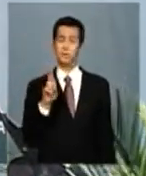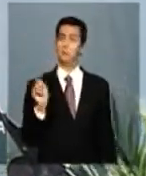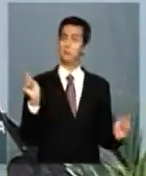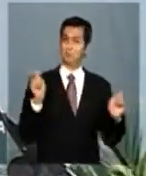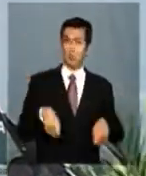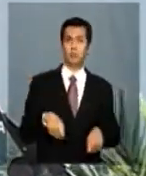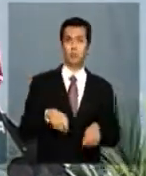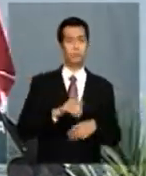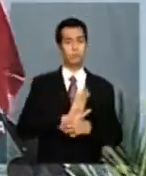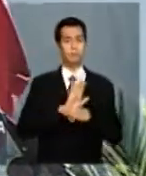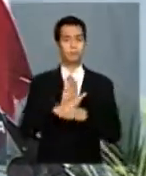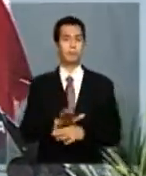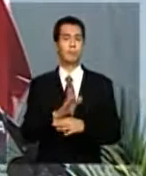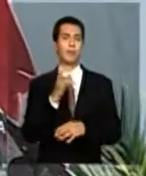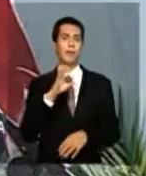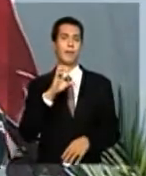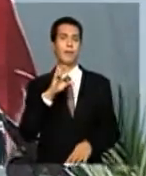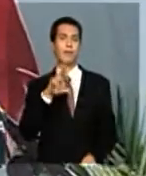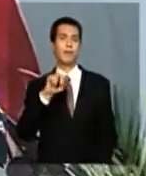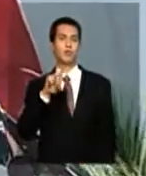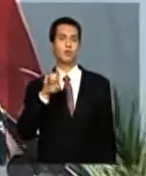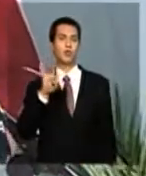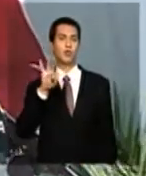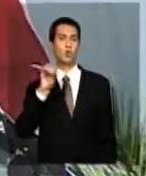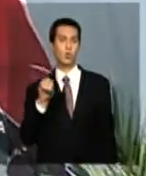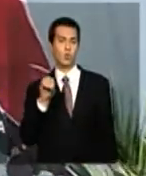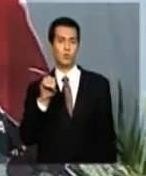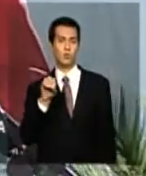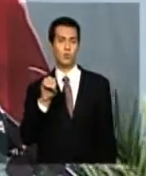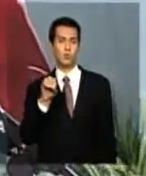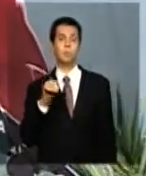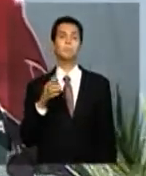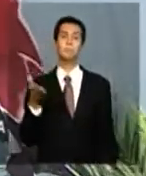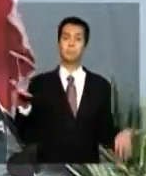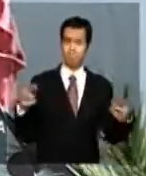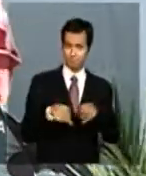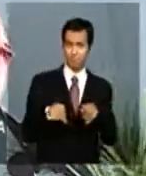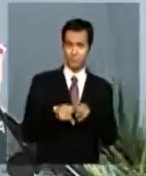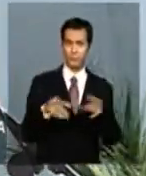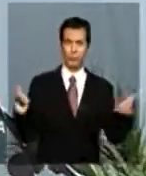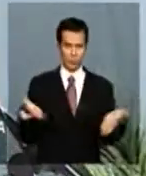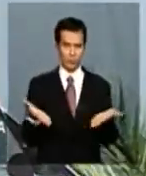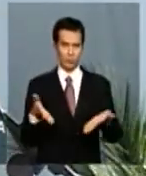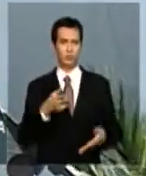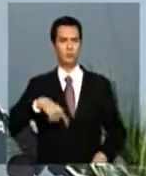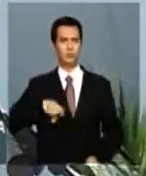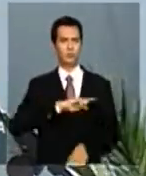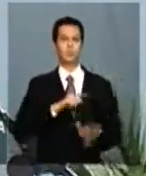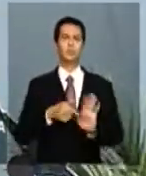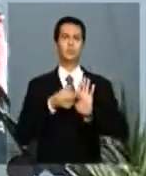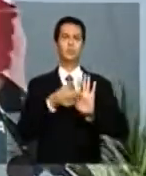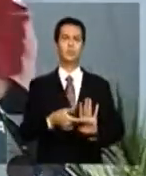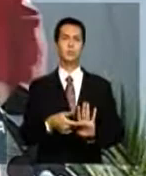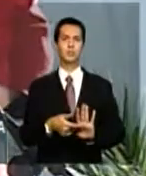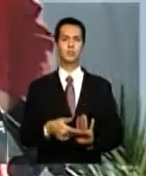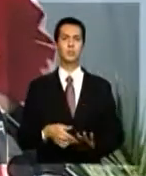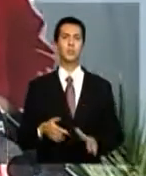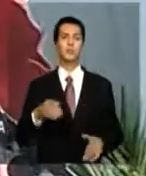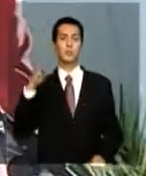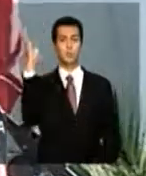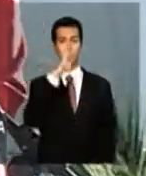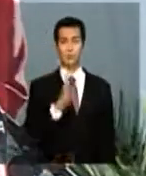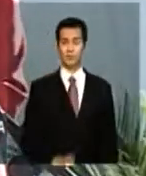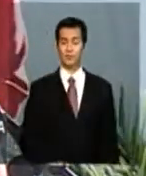crédito. Além disso, hoje aqui nós damos mais uma demonstração que o